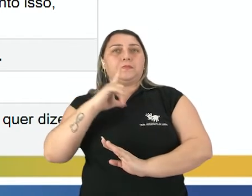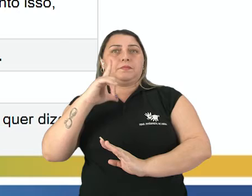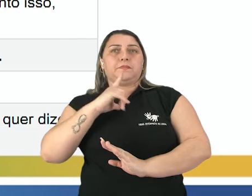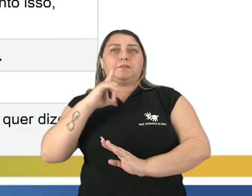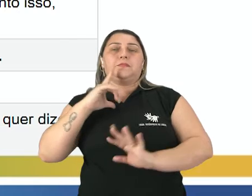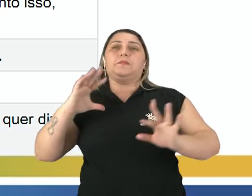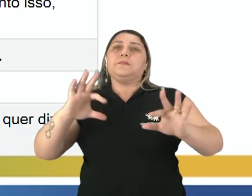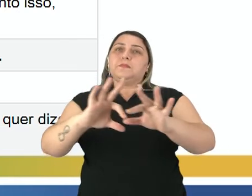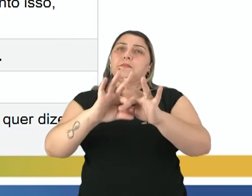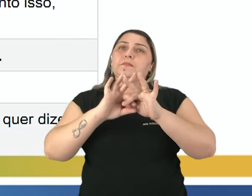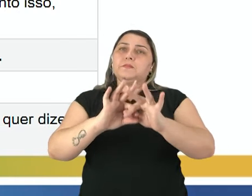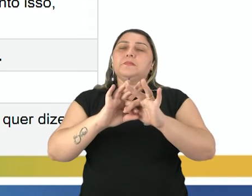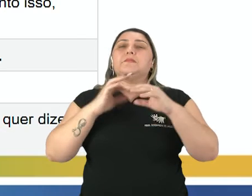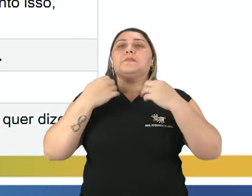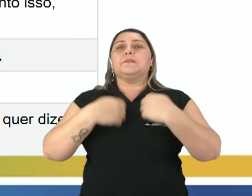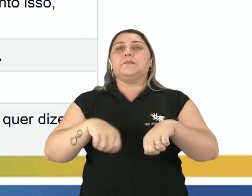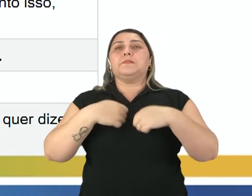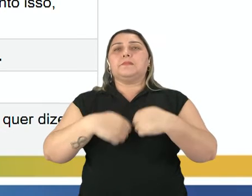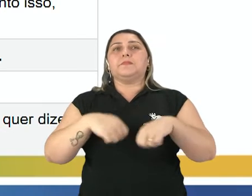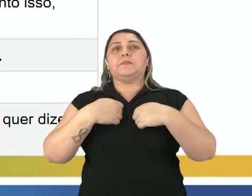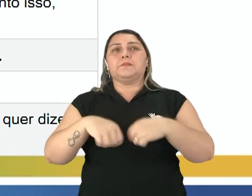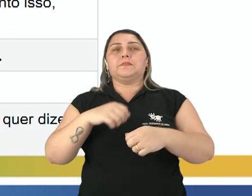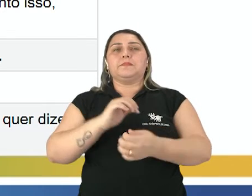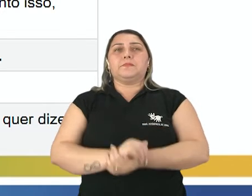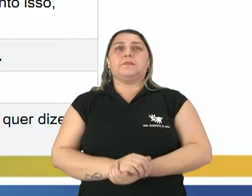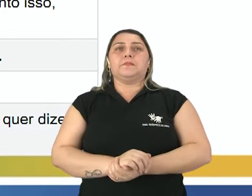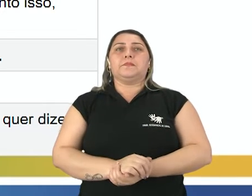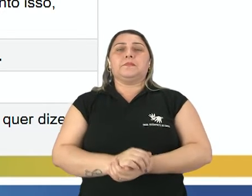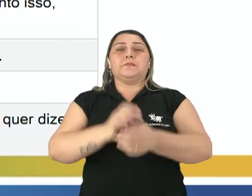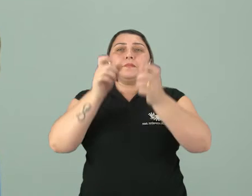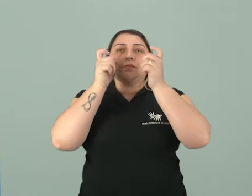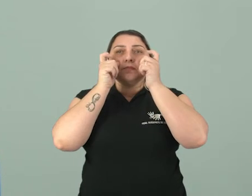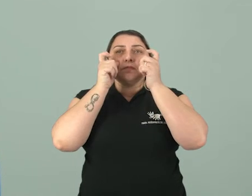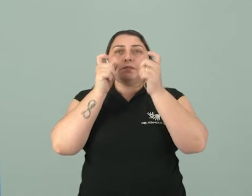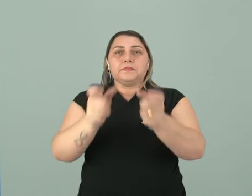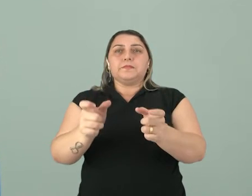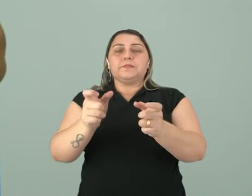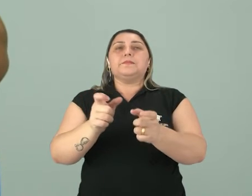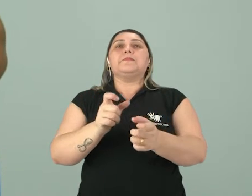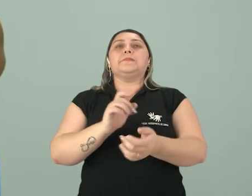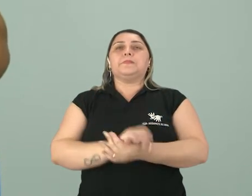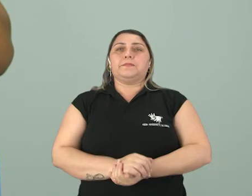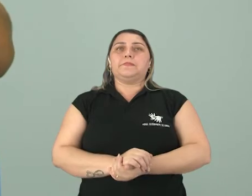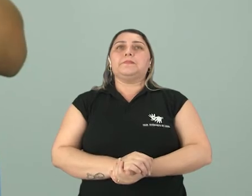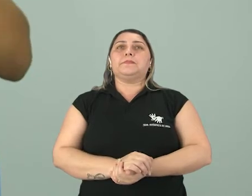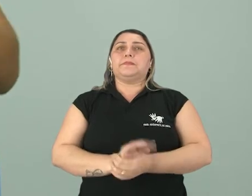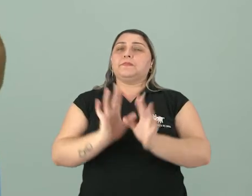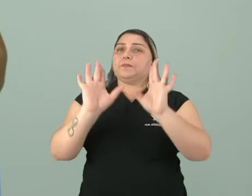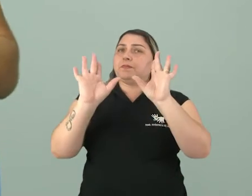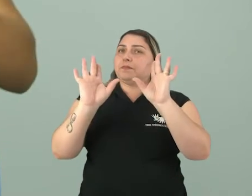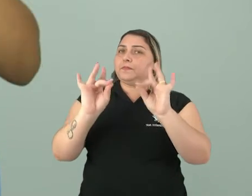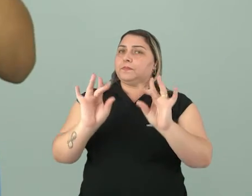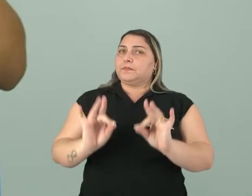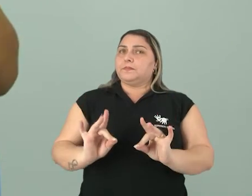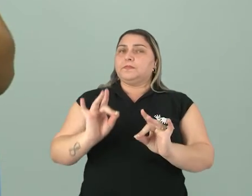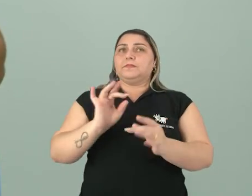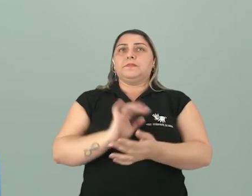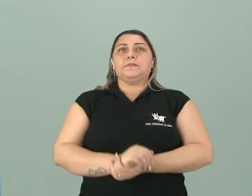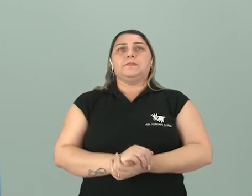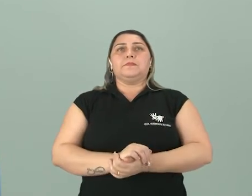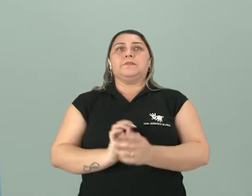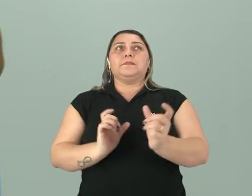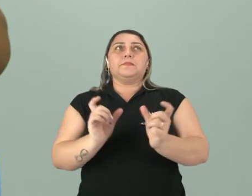necessário prestar bastante atenção nesses detalhes, nessas palavrinhas que elas